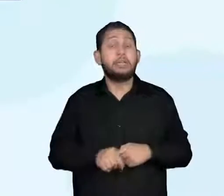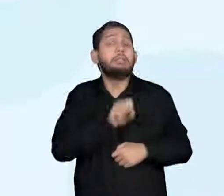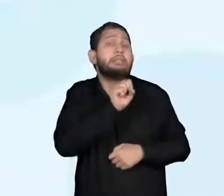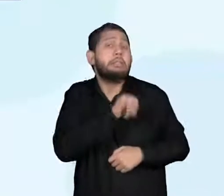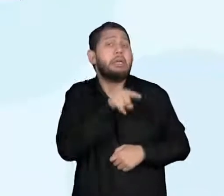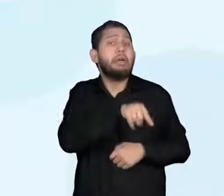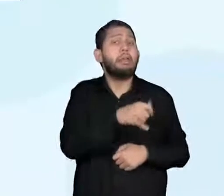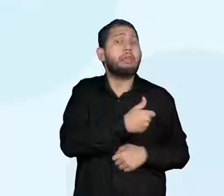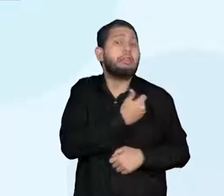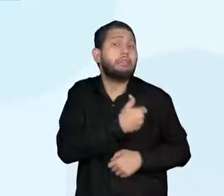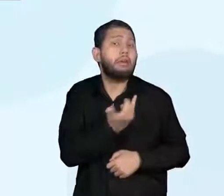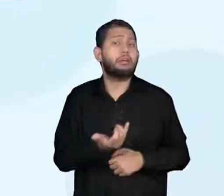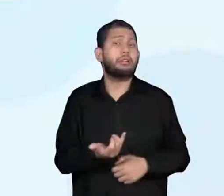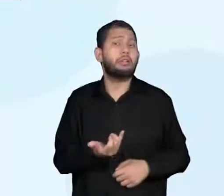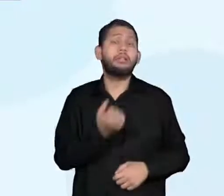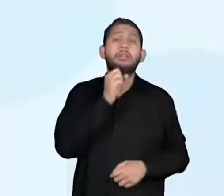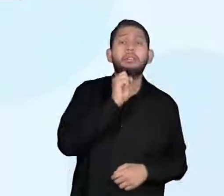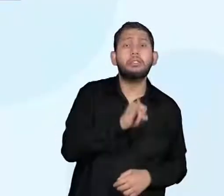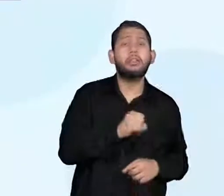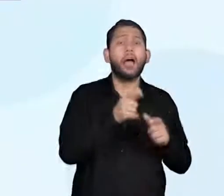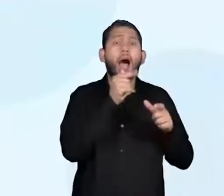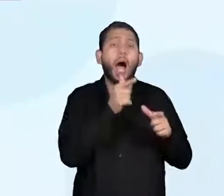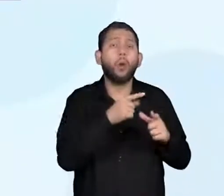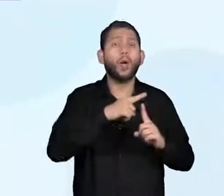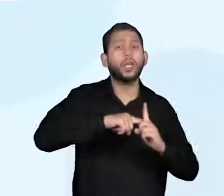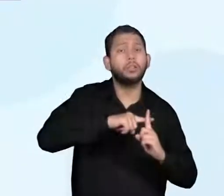que local geográfico esse animal está.